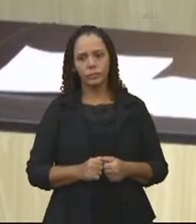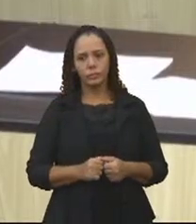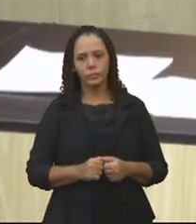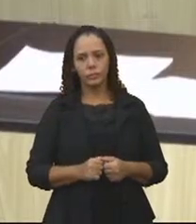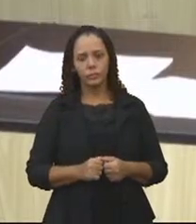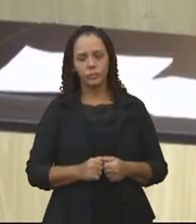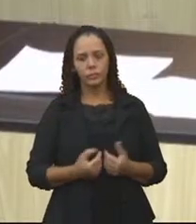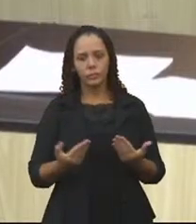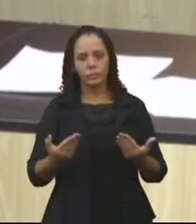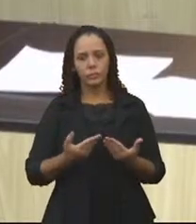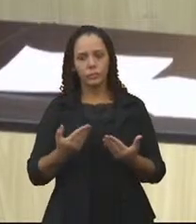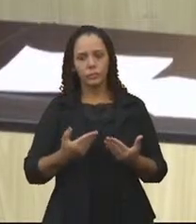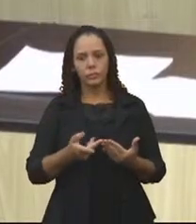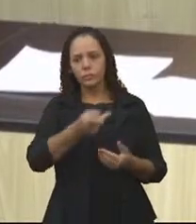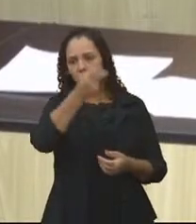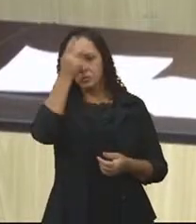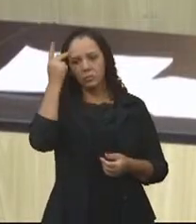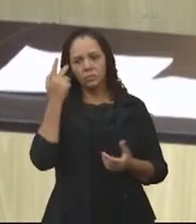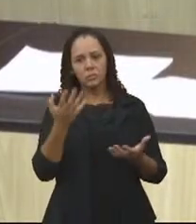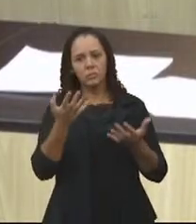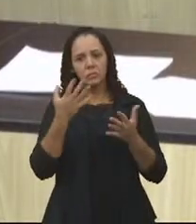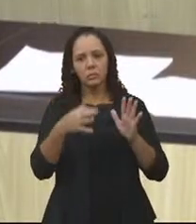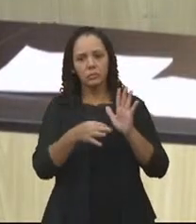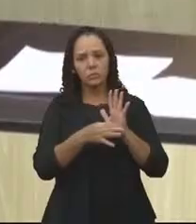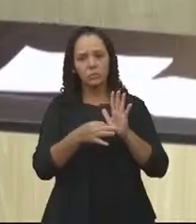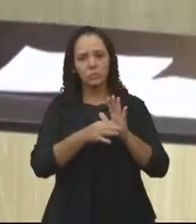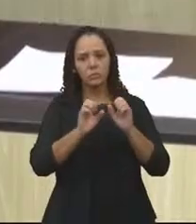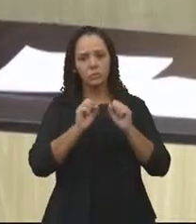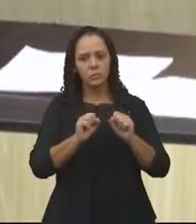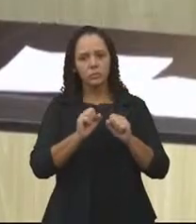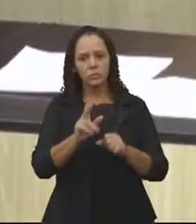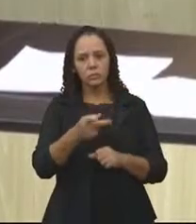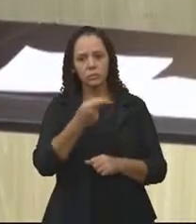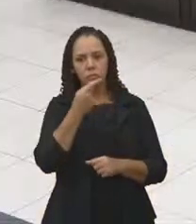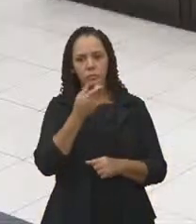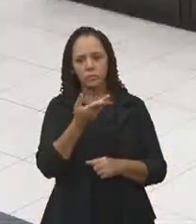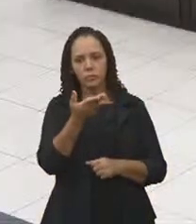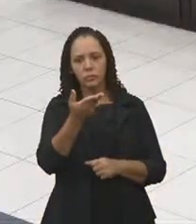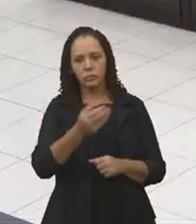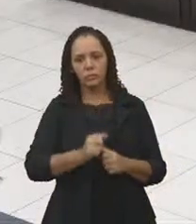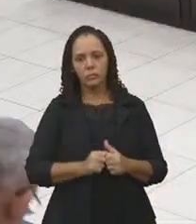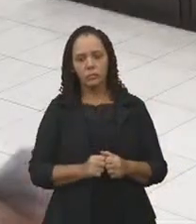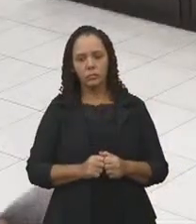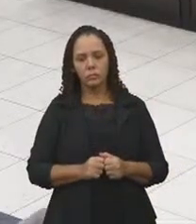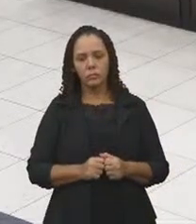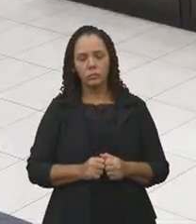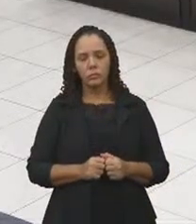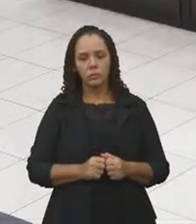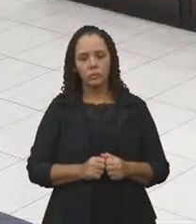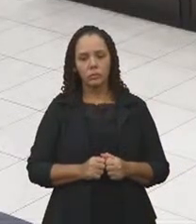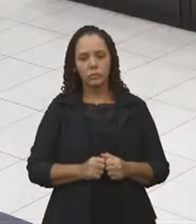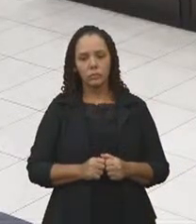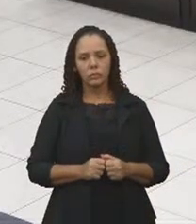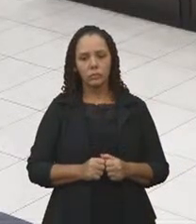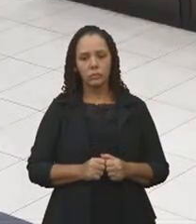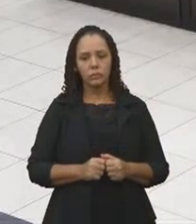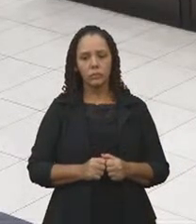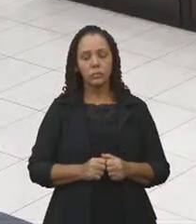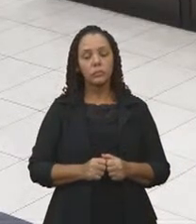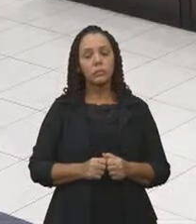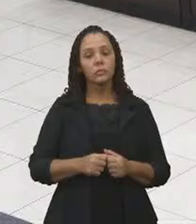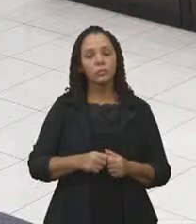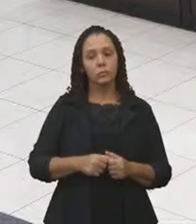Abro aqui a palavra para alguém mais que queira falar alguma coisa. Vereador Hernani, fique à vontade. Só quero aproveitar o gancho, acho que já chegou ao conhecimento do